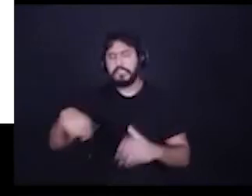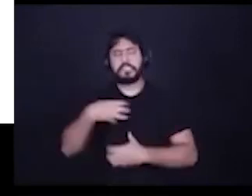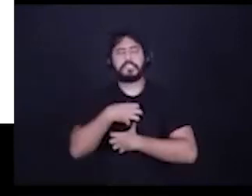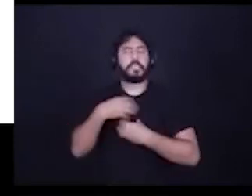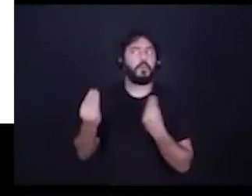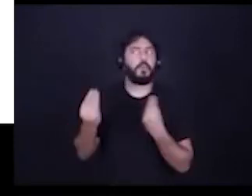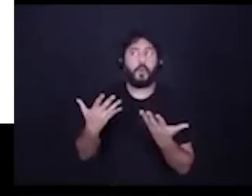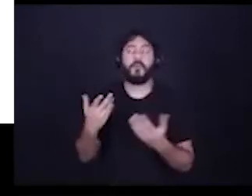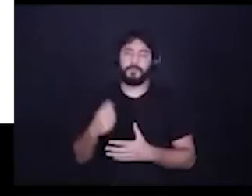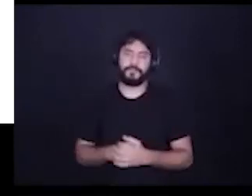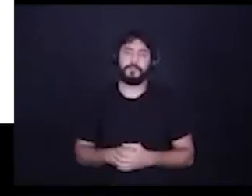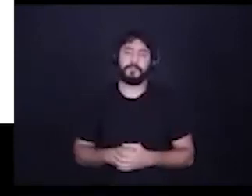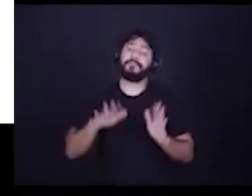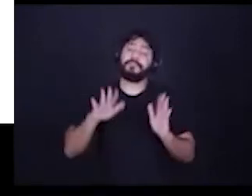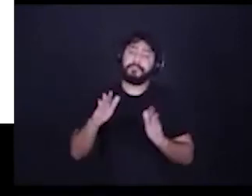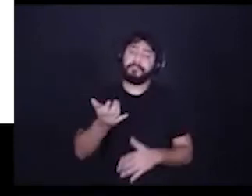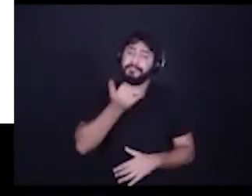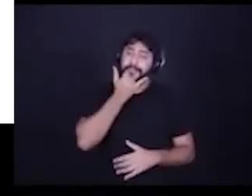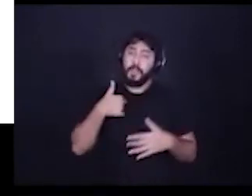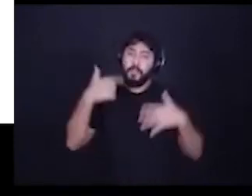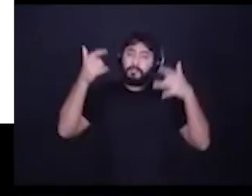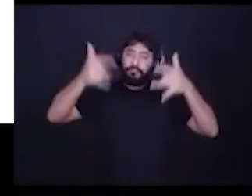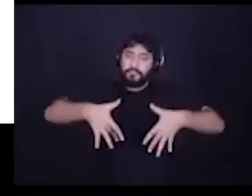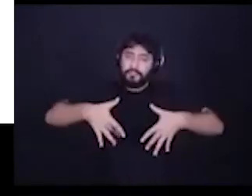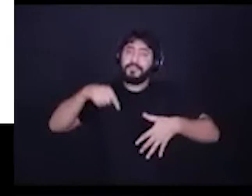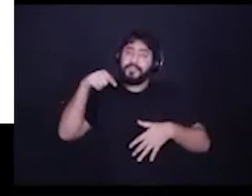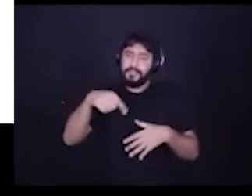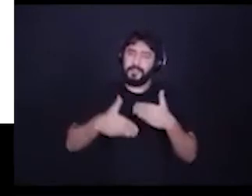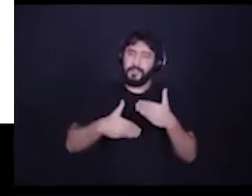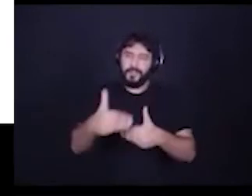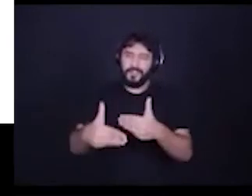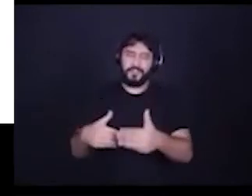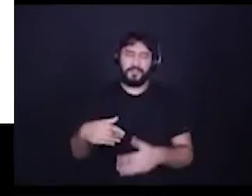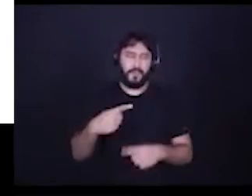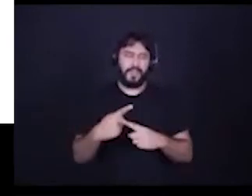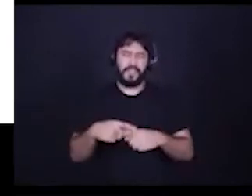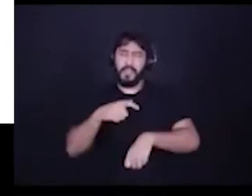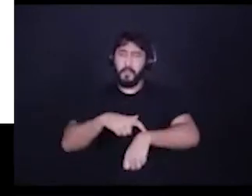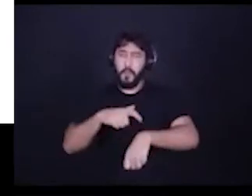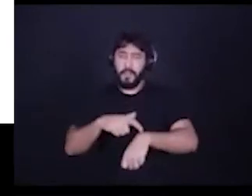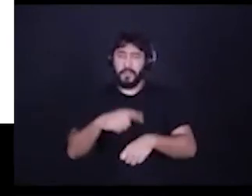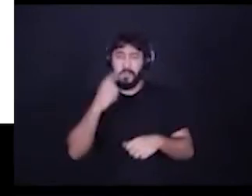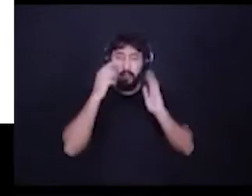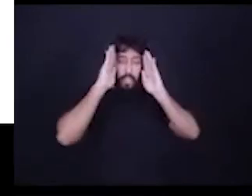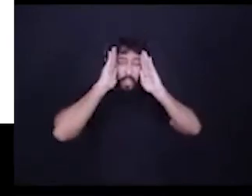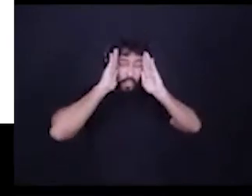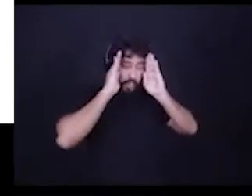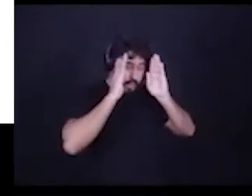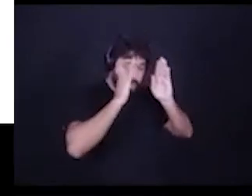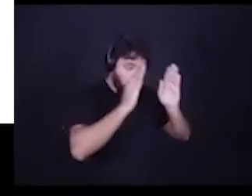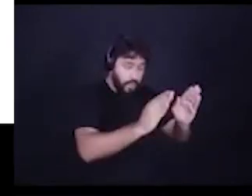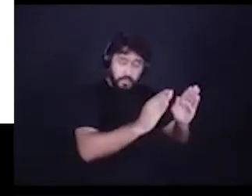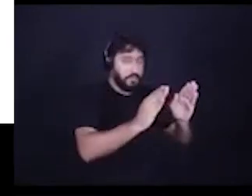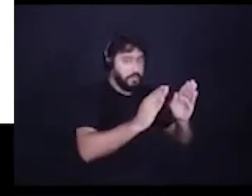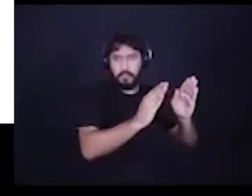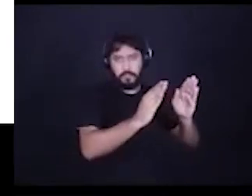Eu acabei abandonando esse processo, né, essa outra linha. Eu acho que chegou um momento ali em que eu acho que eu estava olhando tanto para aquilo que eu estava fazendo que eu precisava simplesmente falar,